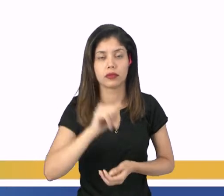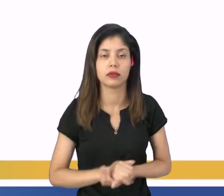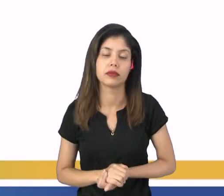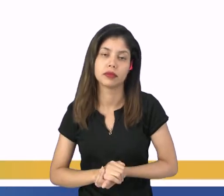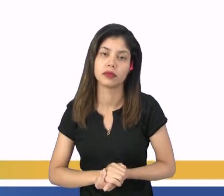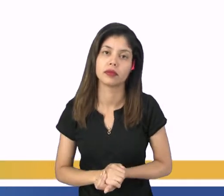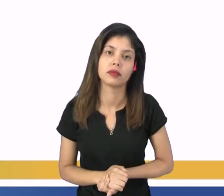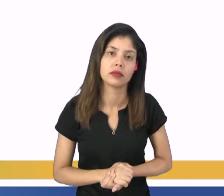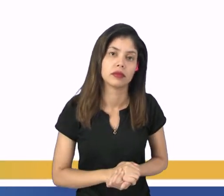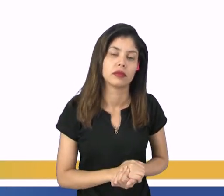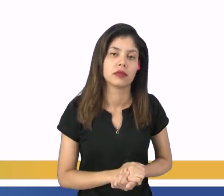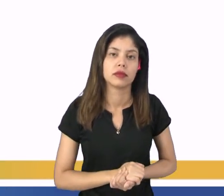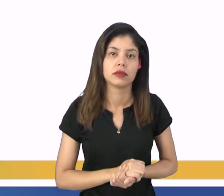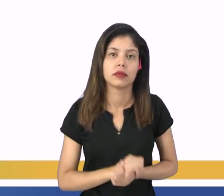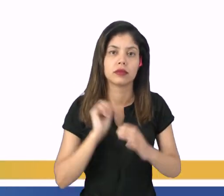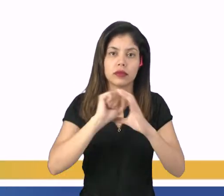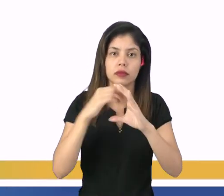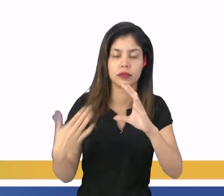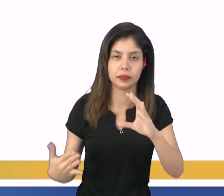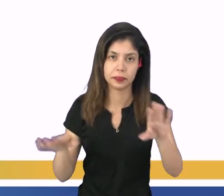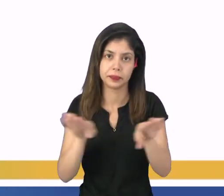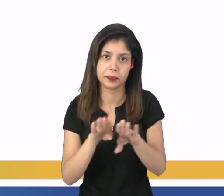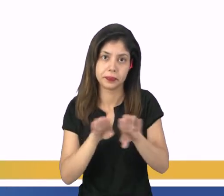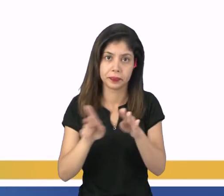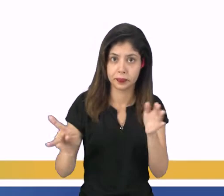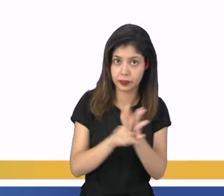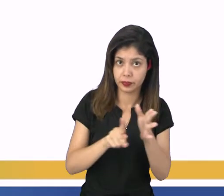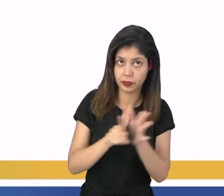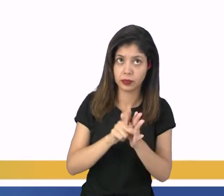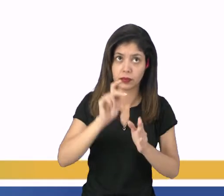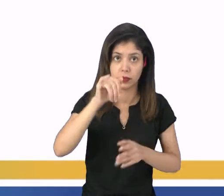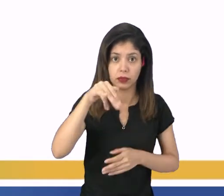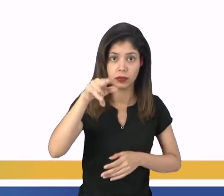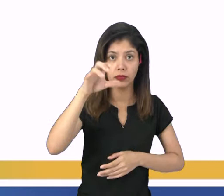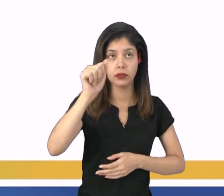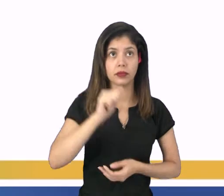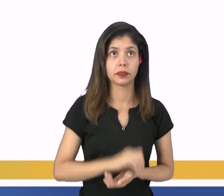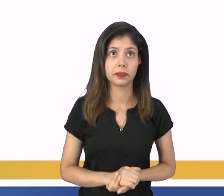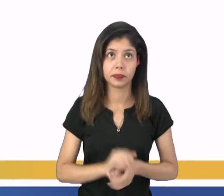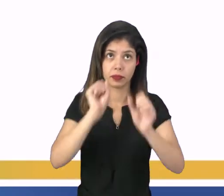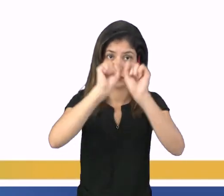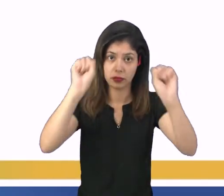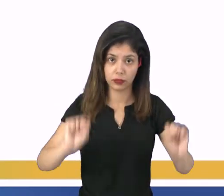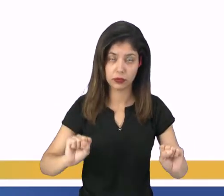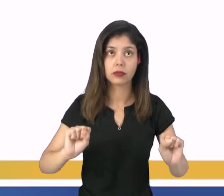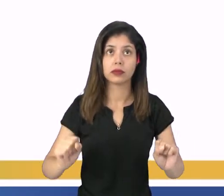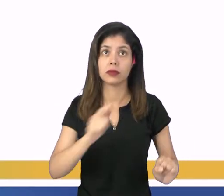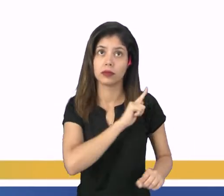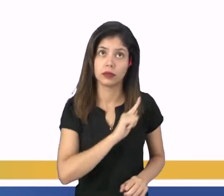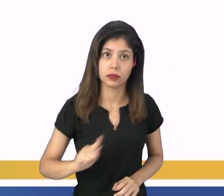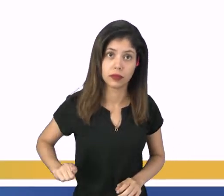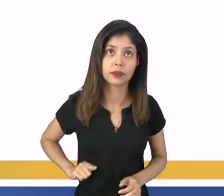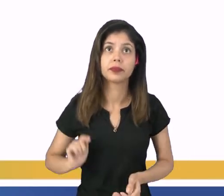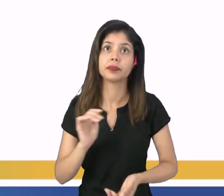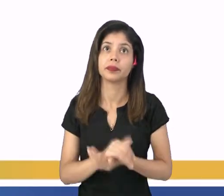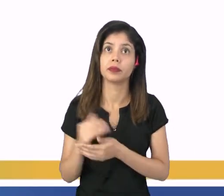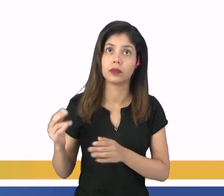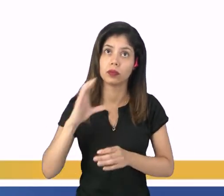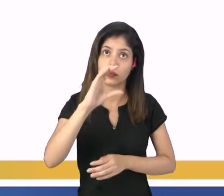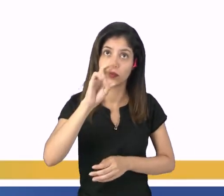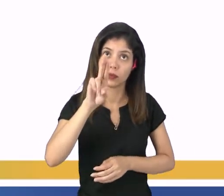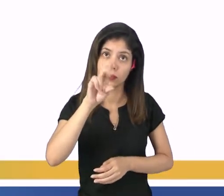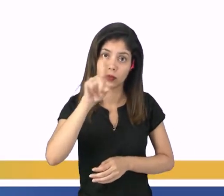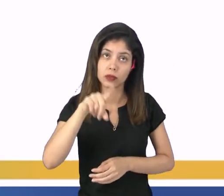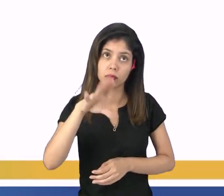as características da formação desse império, que era o Império Inca. O sistema de governo era centralizado, com a capital em